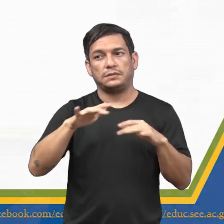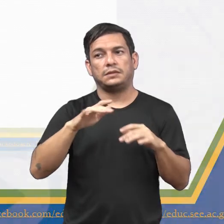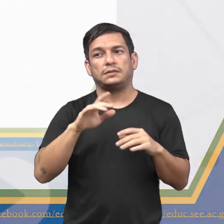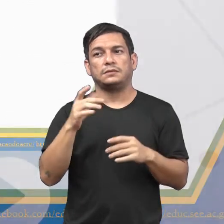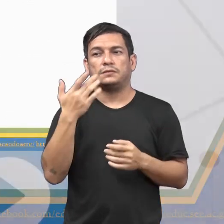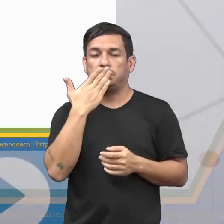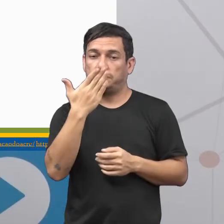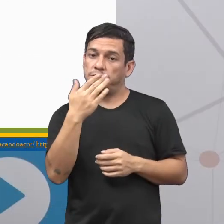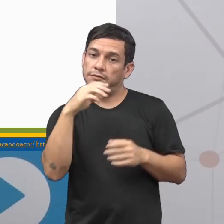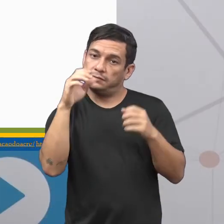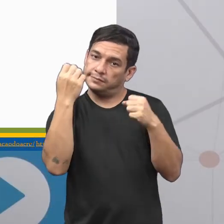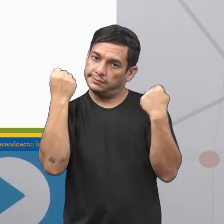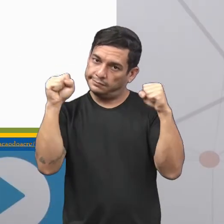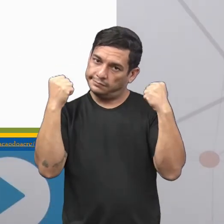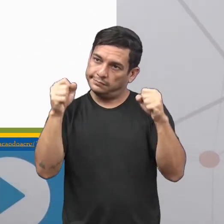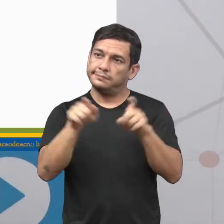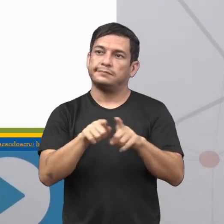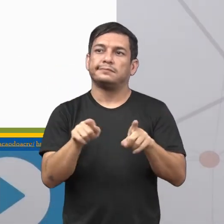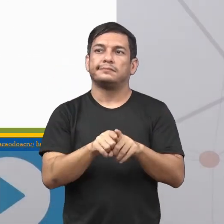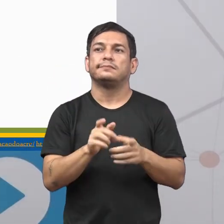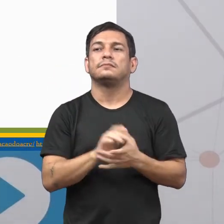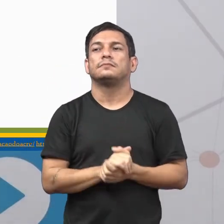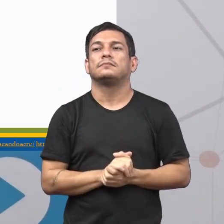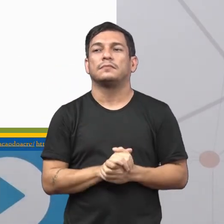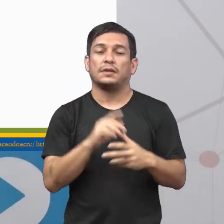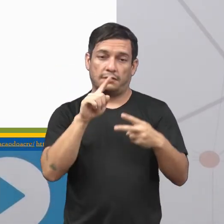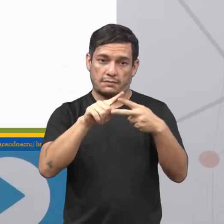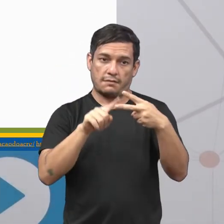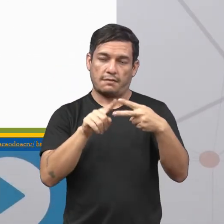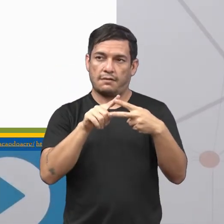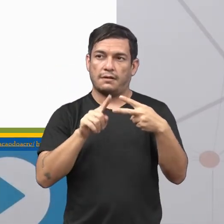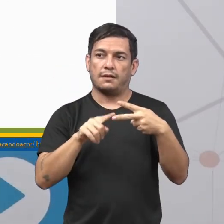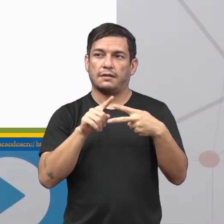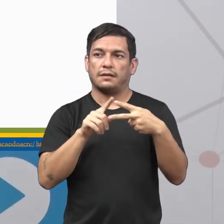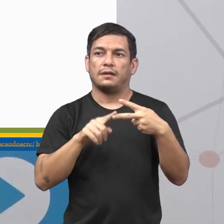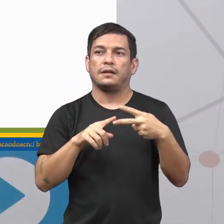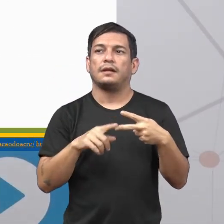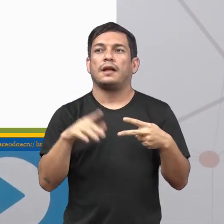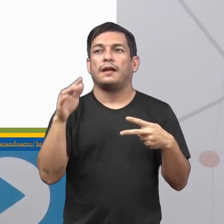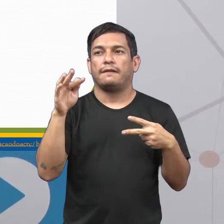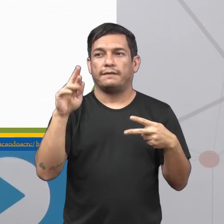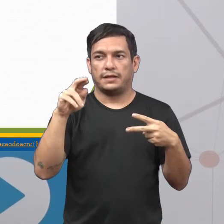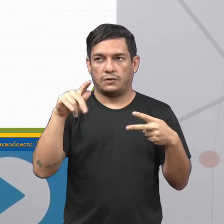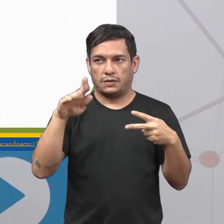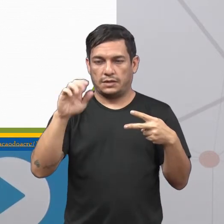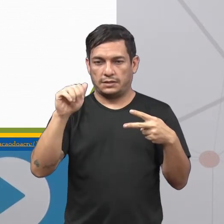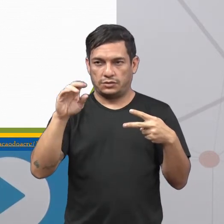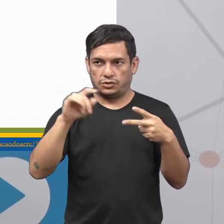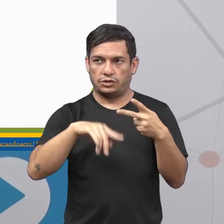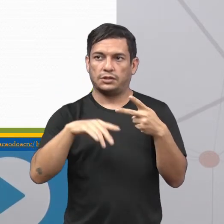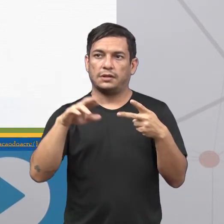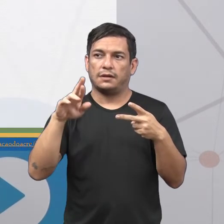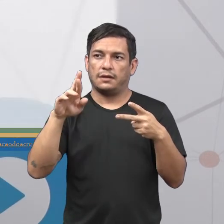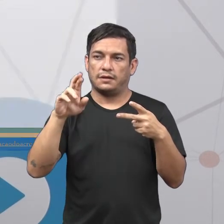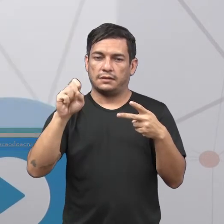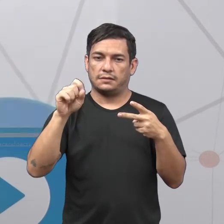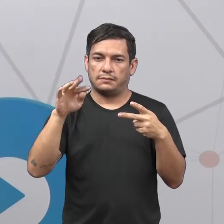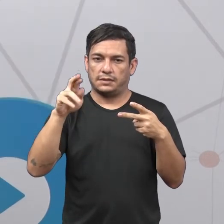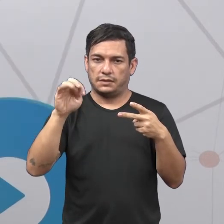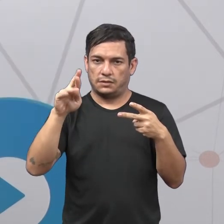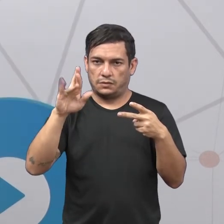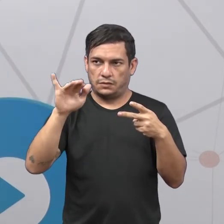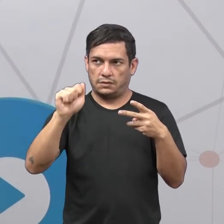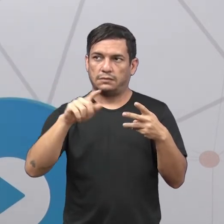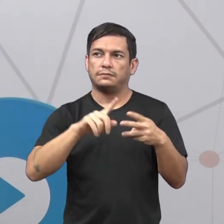exercício. Então, esses que aí são os marcadores de intensidade, a frequência cardíaca e a frequência respiratória.